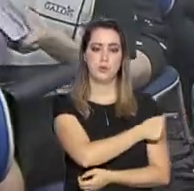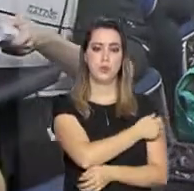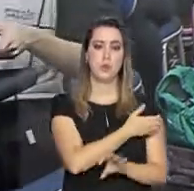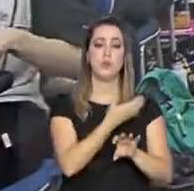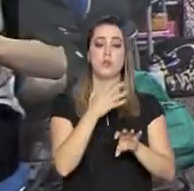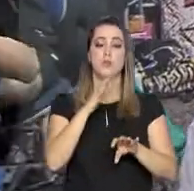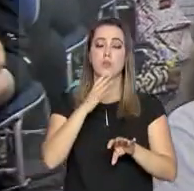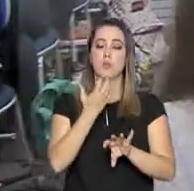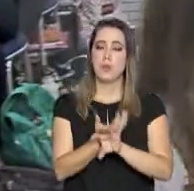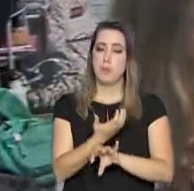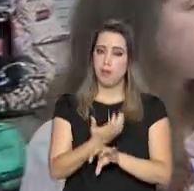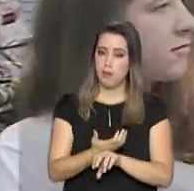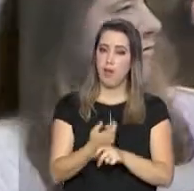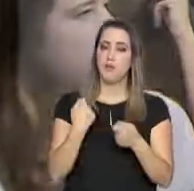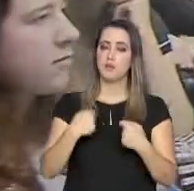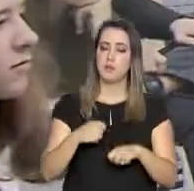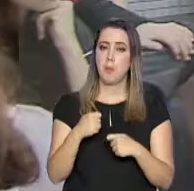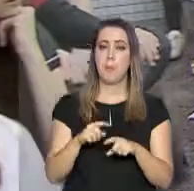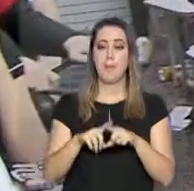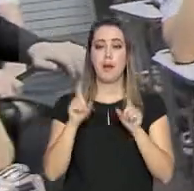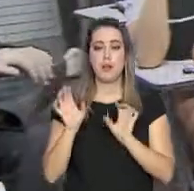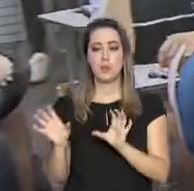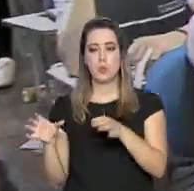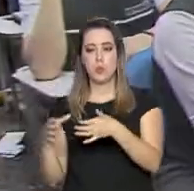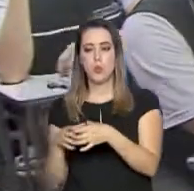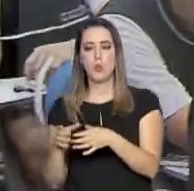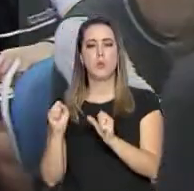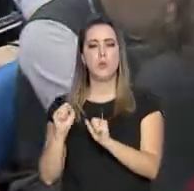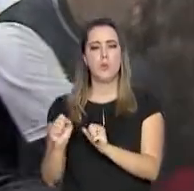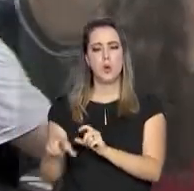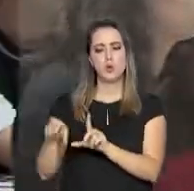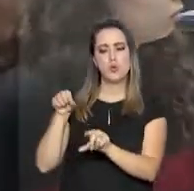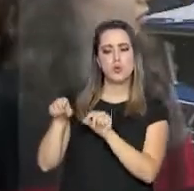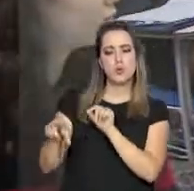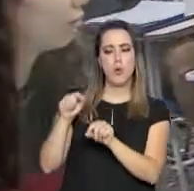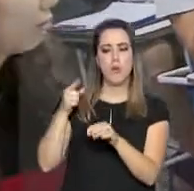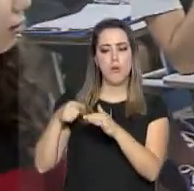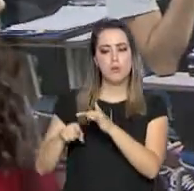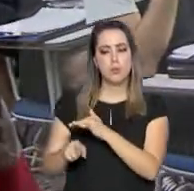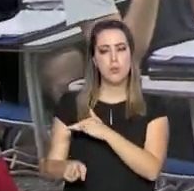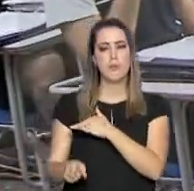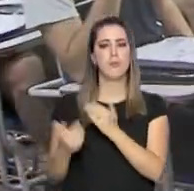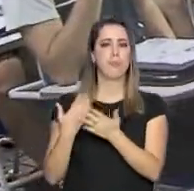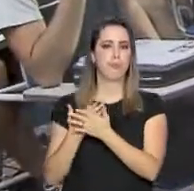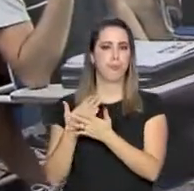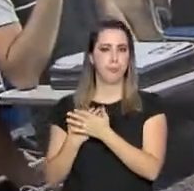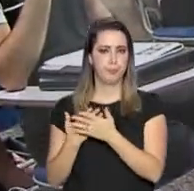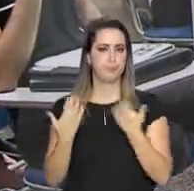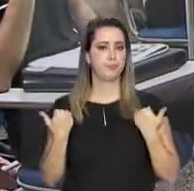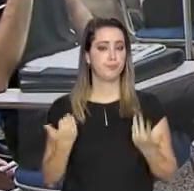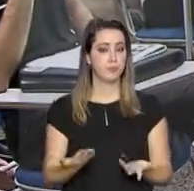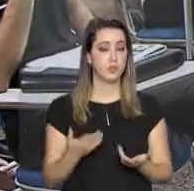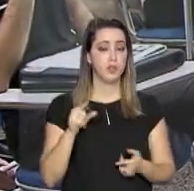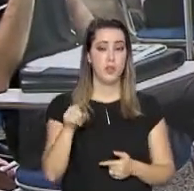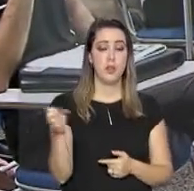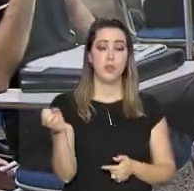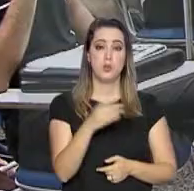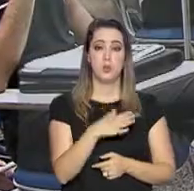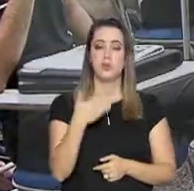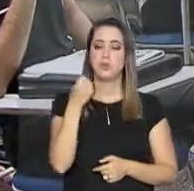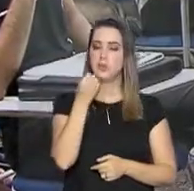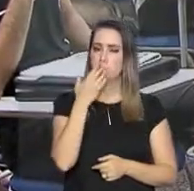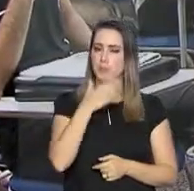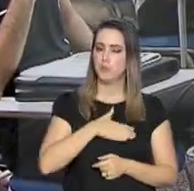obrigatórias mas vão poder optar por aprofundar os conhecimentos nas áreas que têm mais interesse e parece que a novidade está